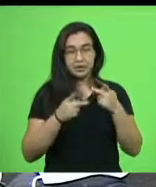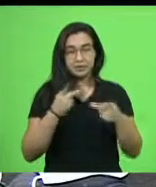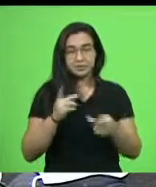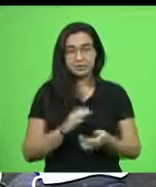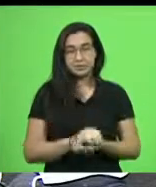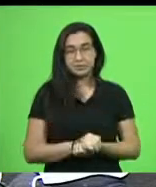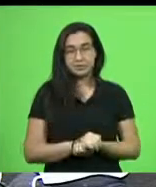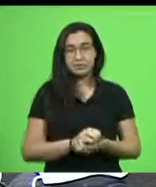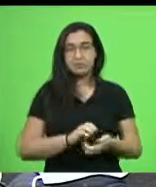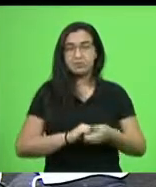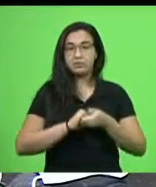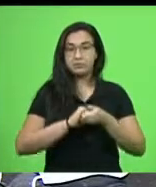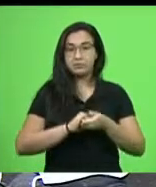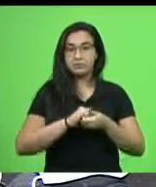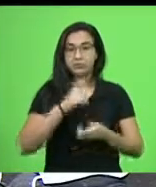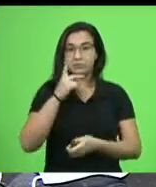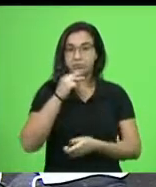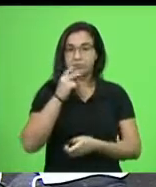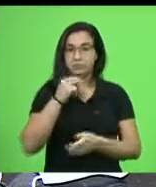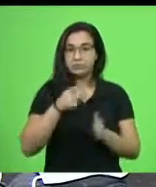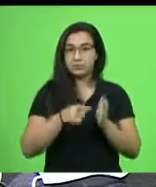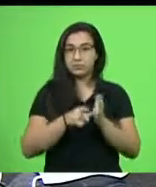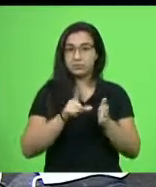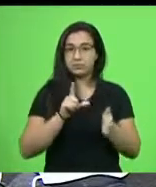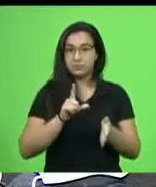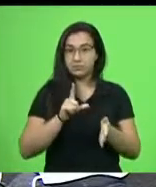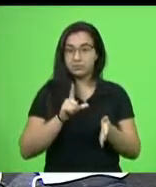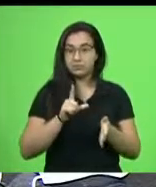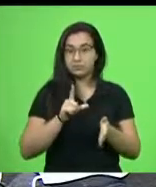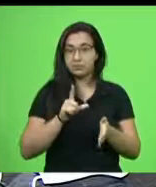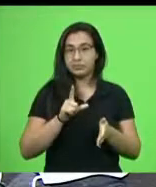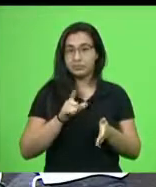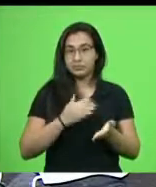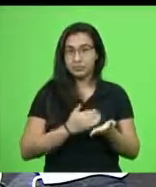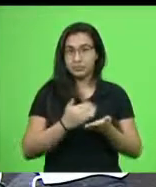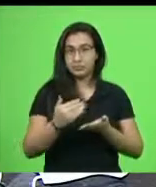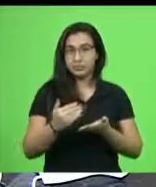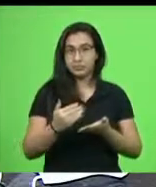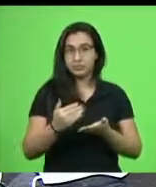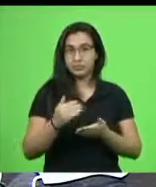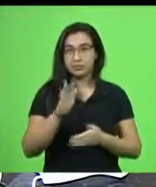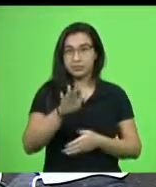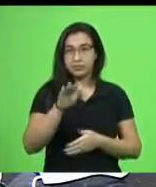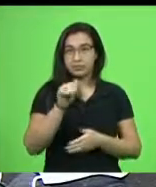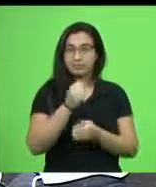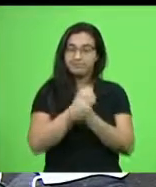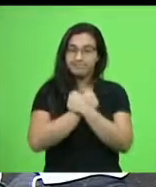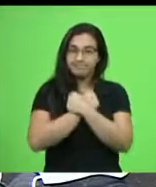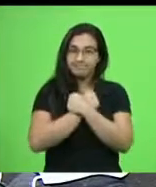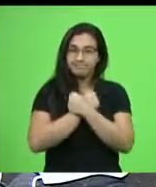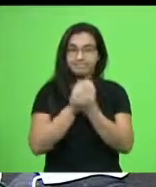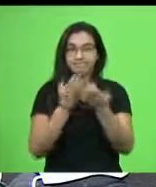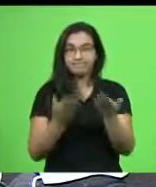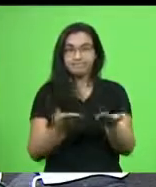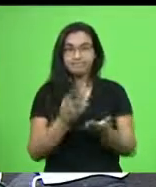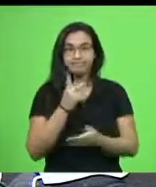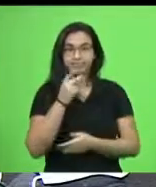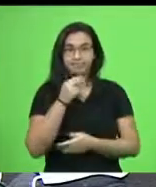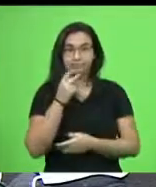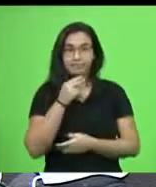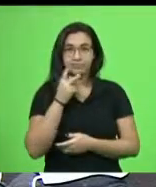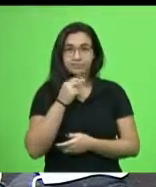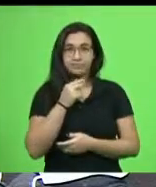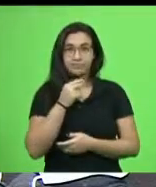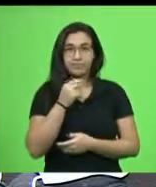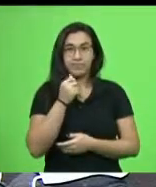Kennedy e, antes de iniciar o pronunciamento, deixar o nosso abraço, deputado Kennedy.